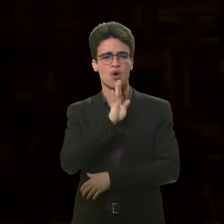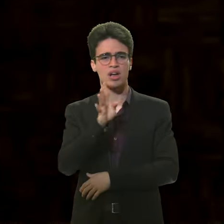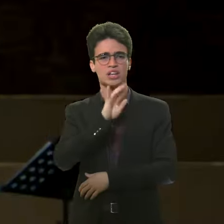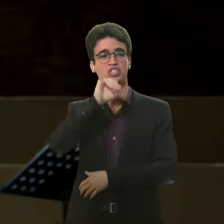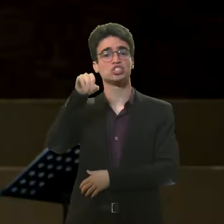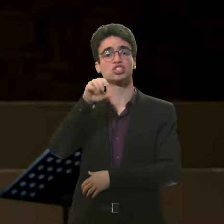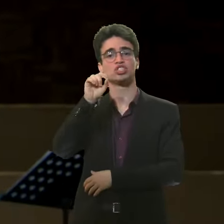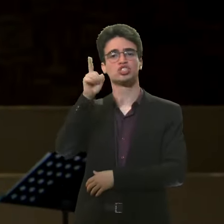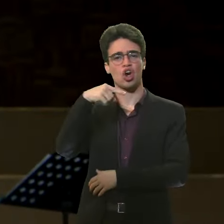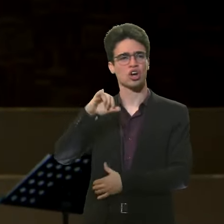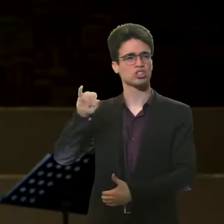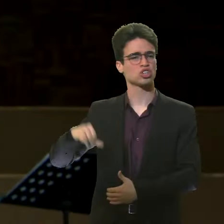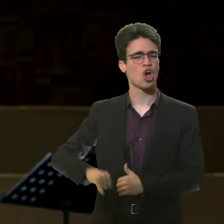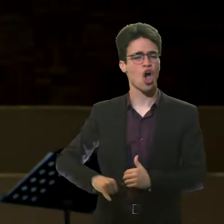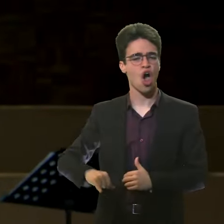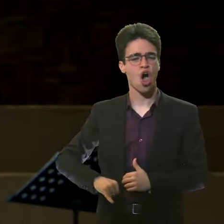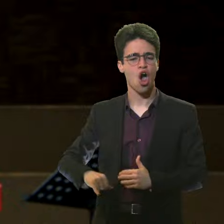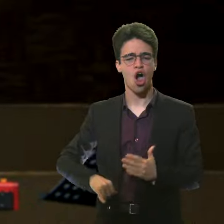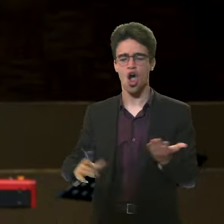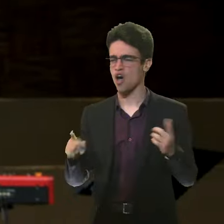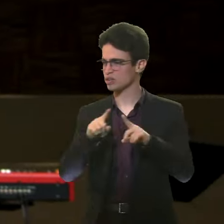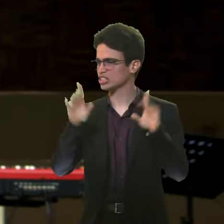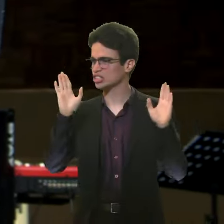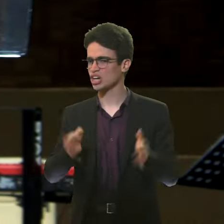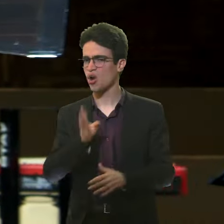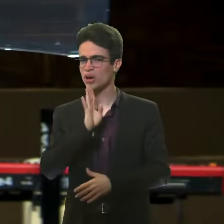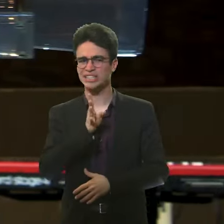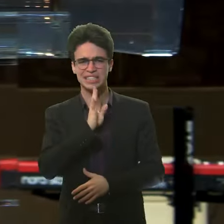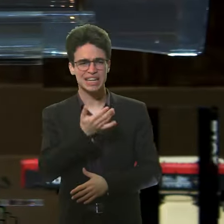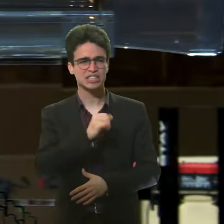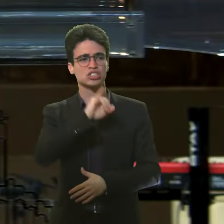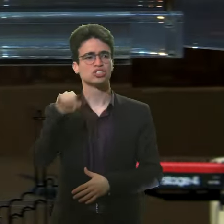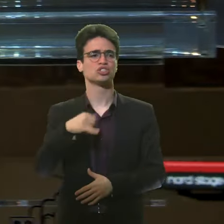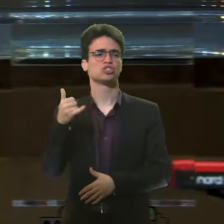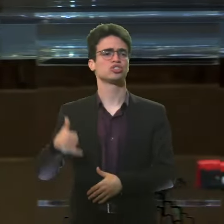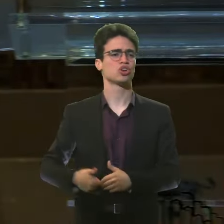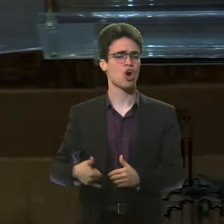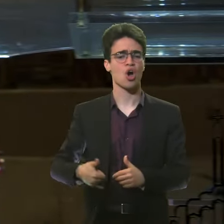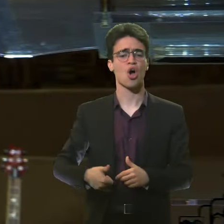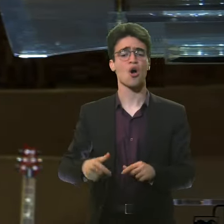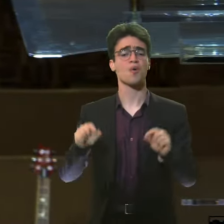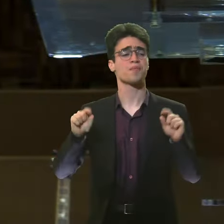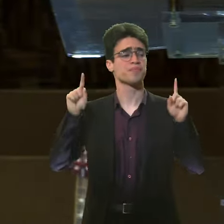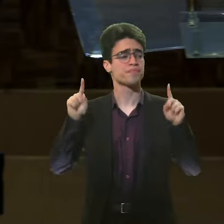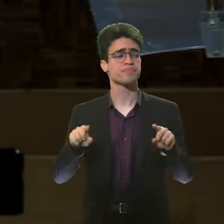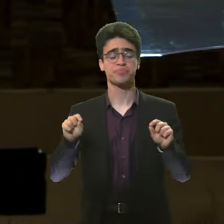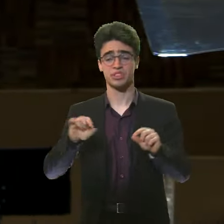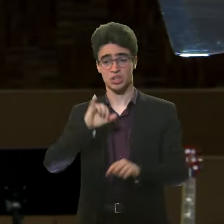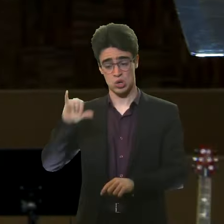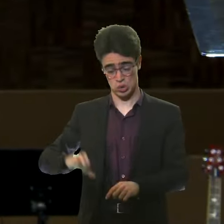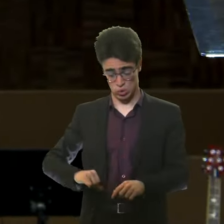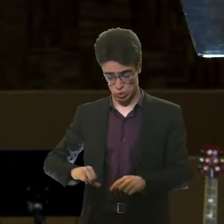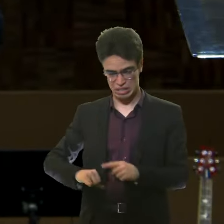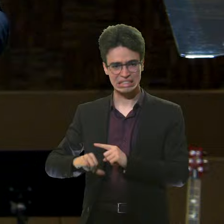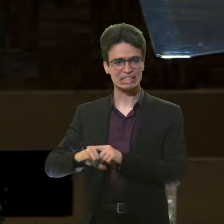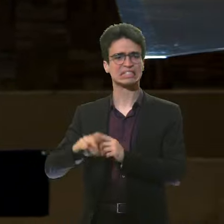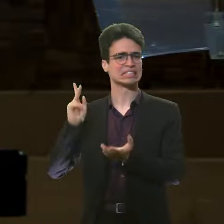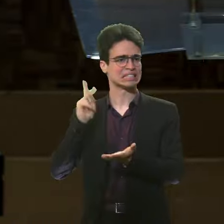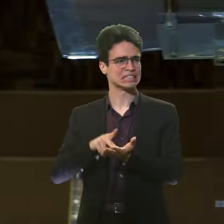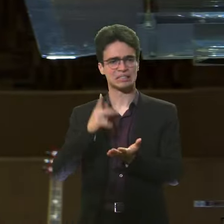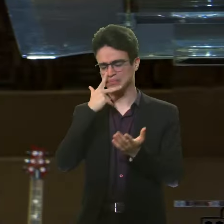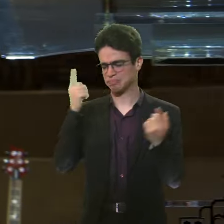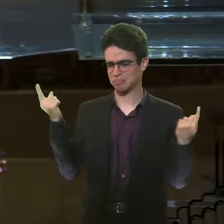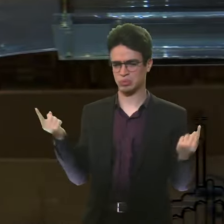aqui? Pelo menos um pouco. A história de Jó é uma história diferente. Estudar o livro de Jó é um desafio, porque o livro de Jó